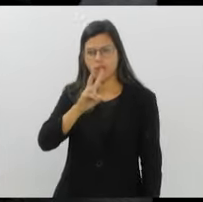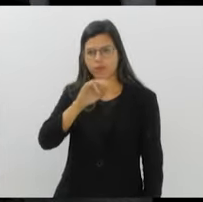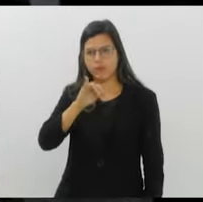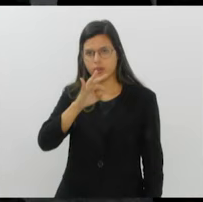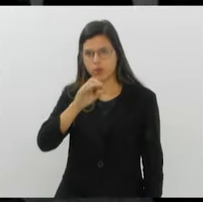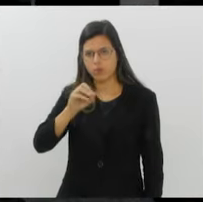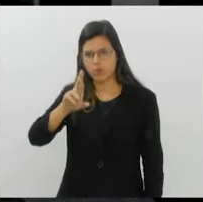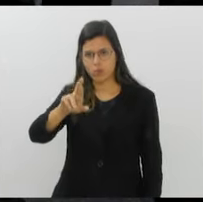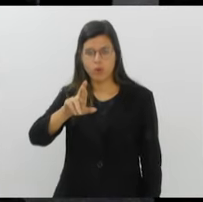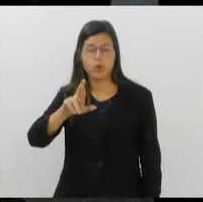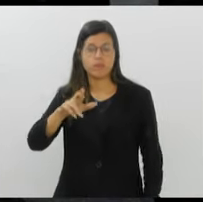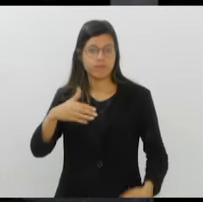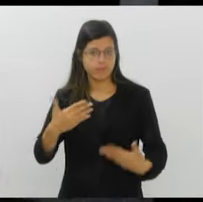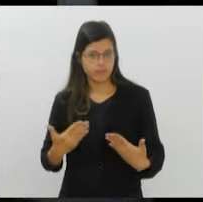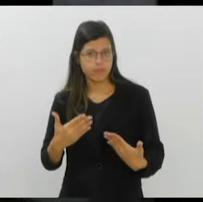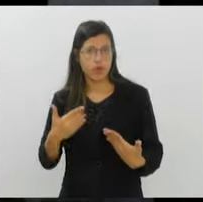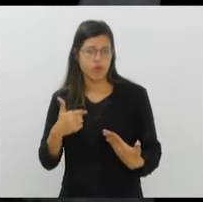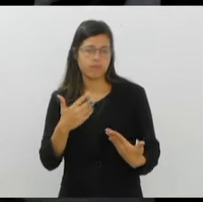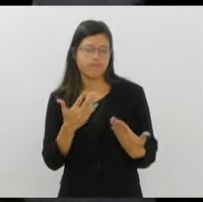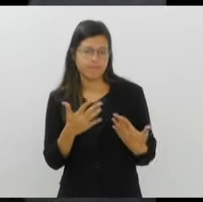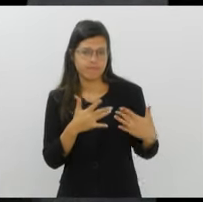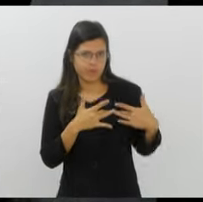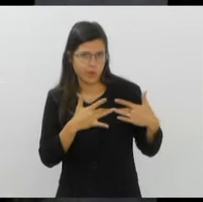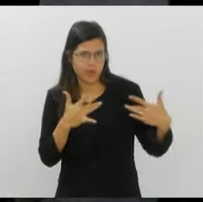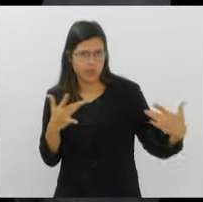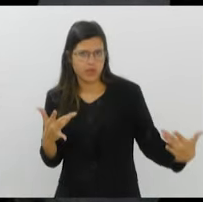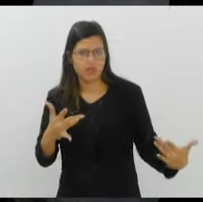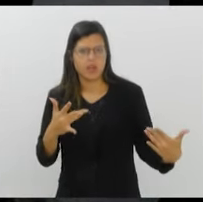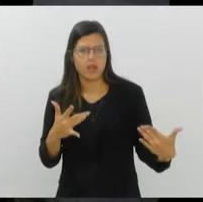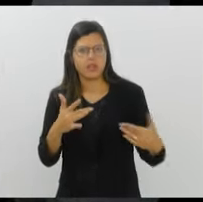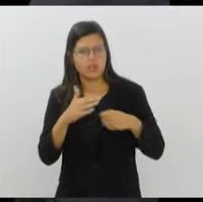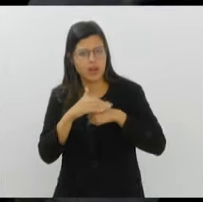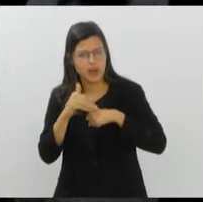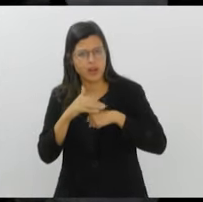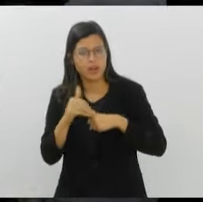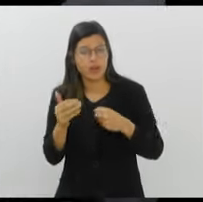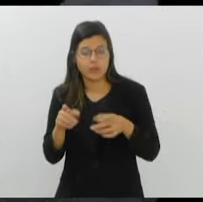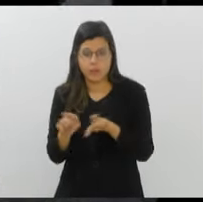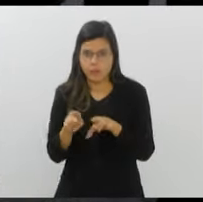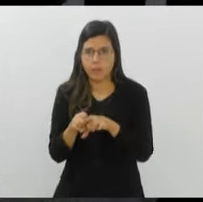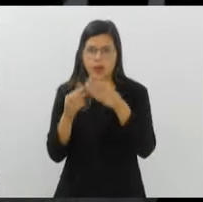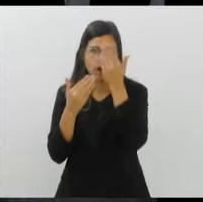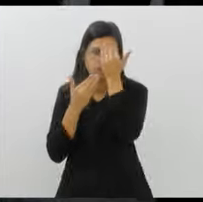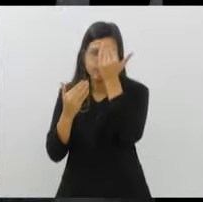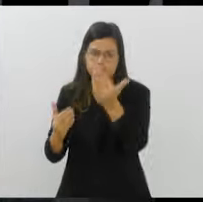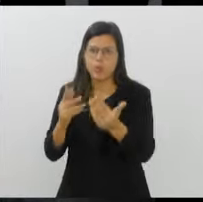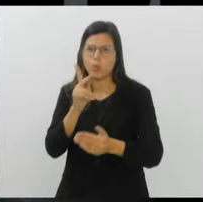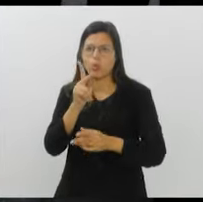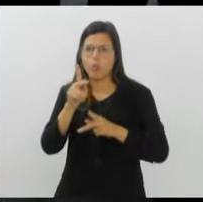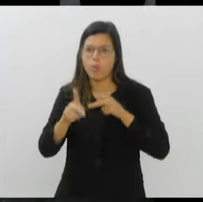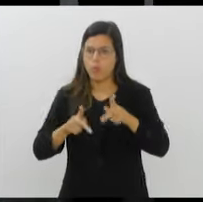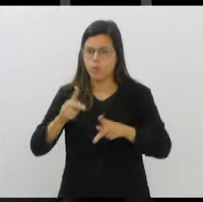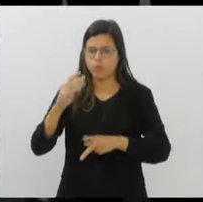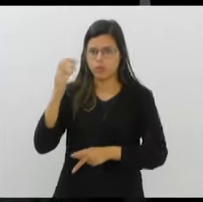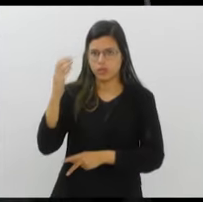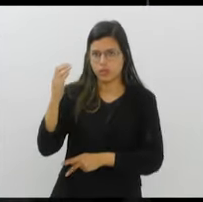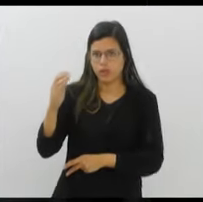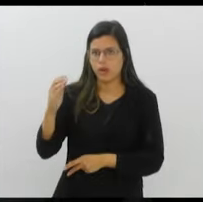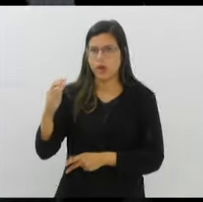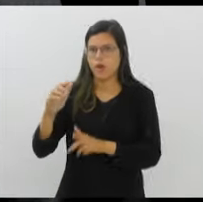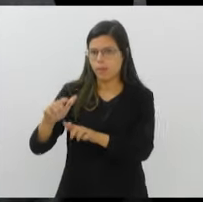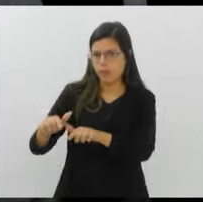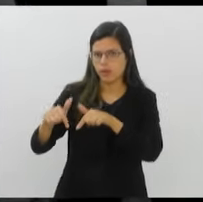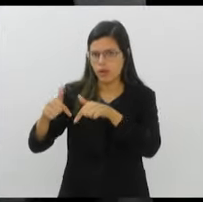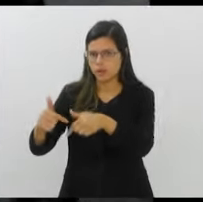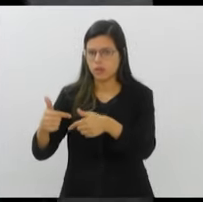deixo aqui, em nome do nosso mandato, a minha solidariedade, todo o meu carinho, toda a gratidão da população niteroense pelos serviços e